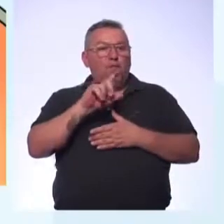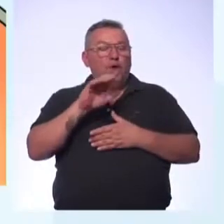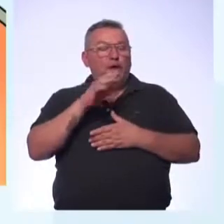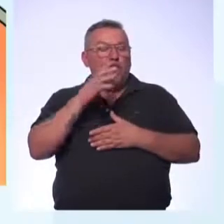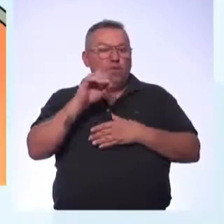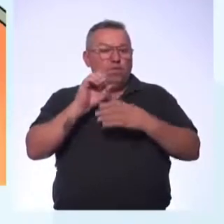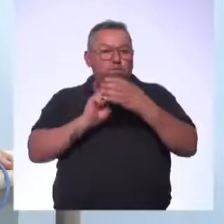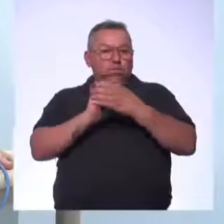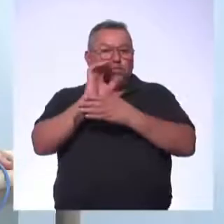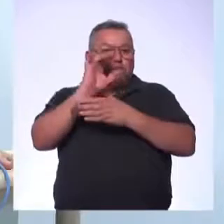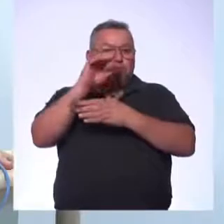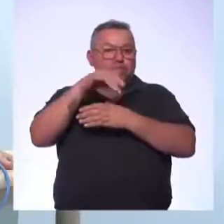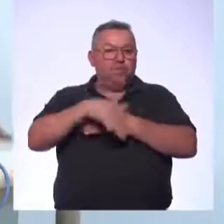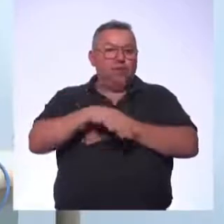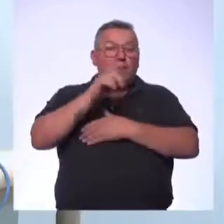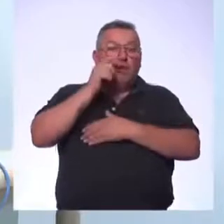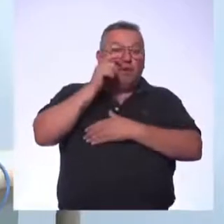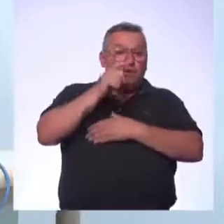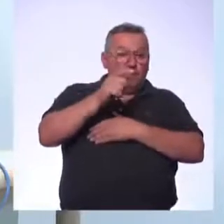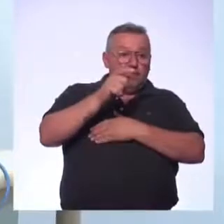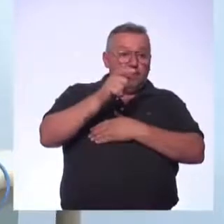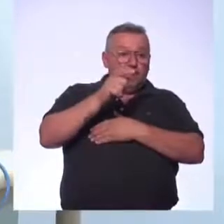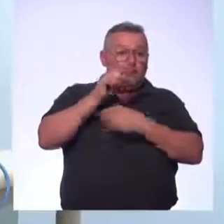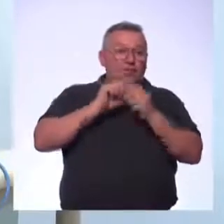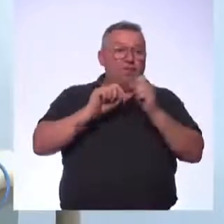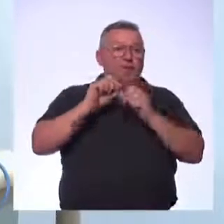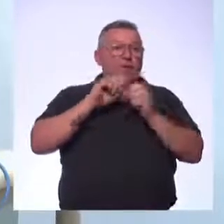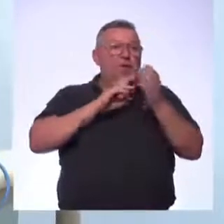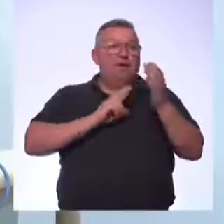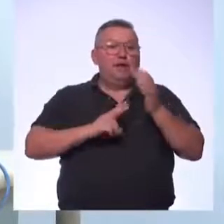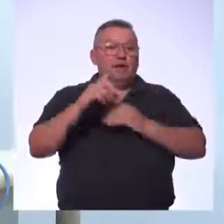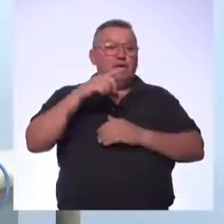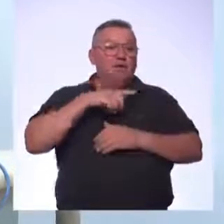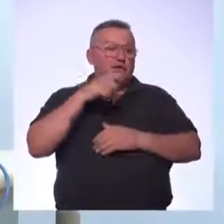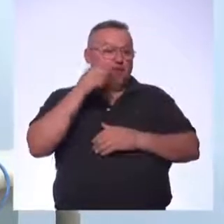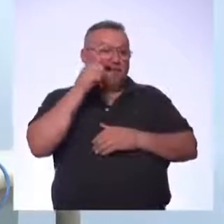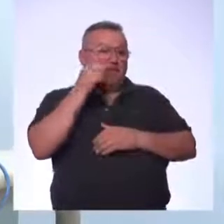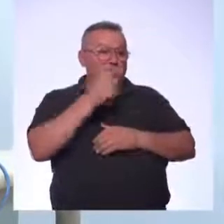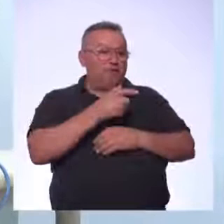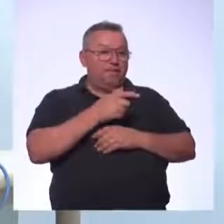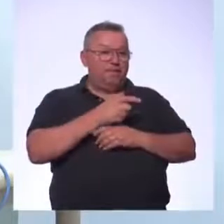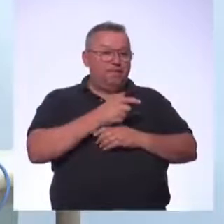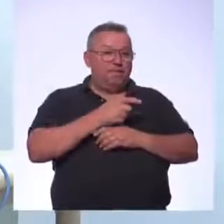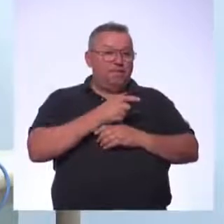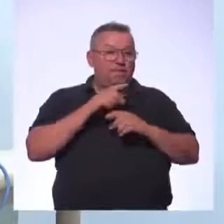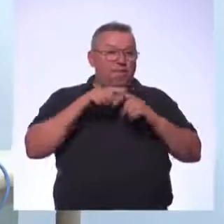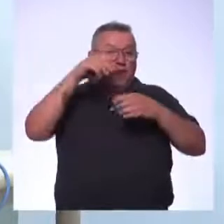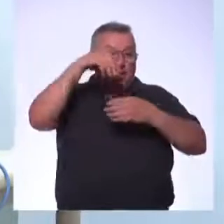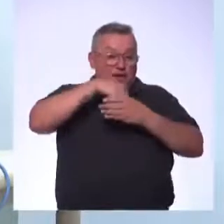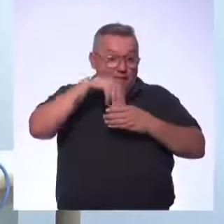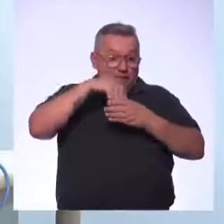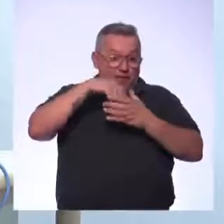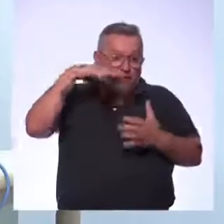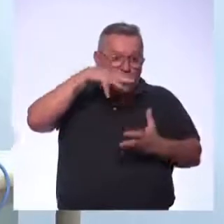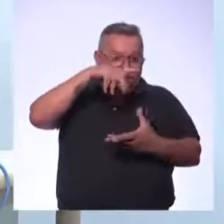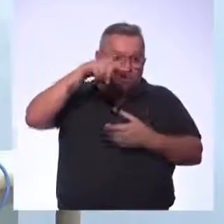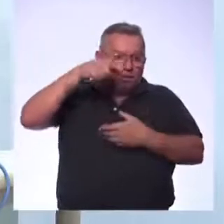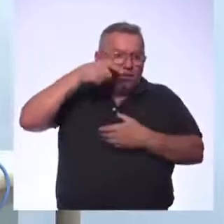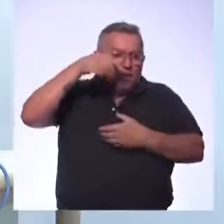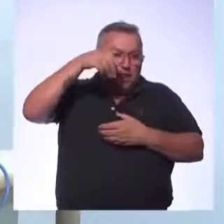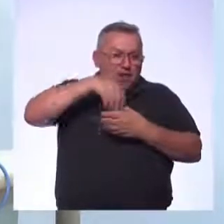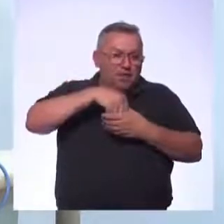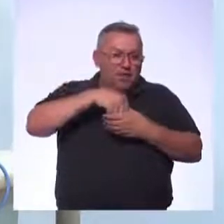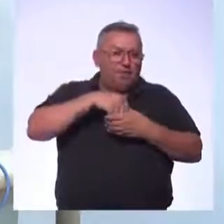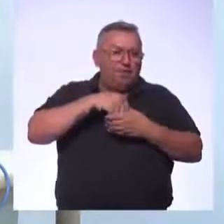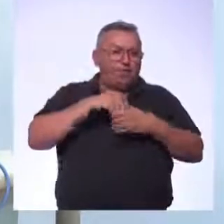vocês observarem nessa questão, toda vez que vocês verem as partes internas do planeta, então você vai